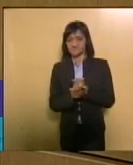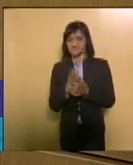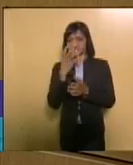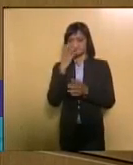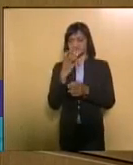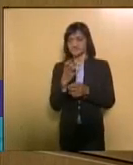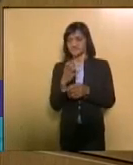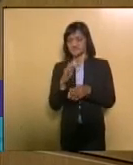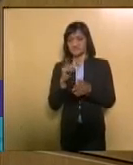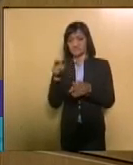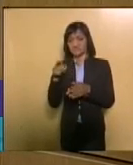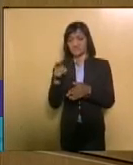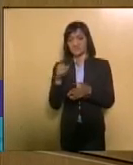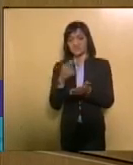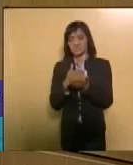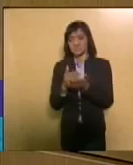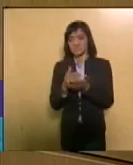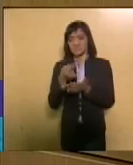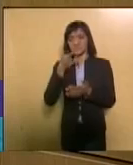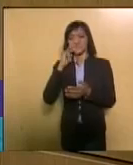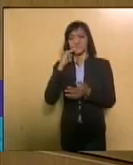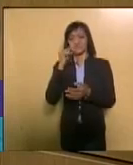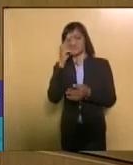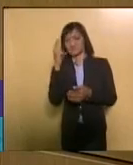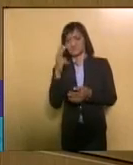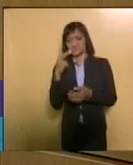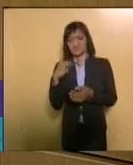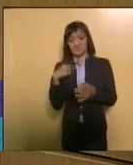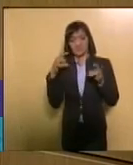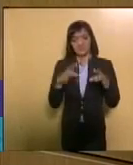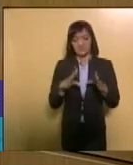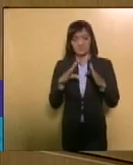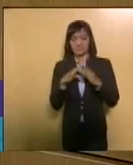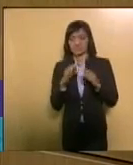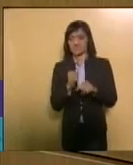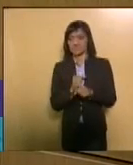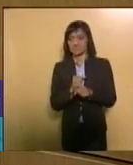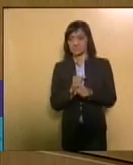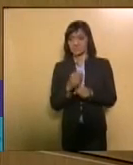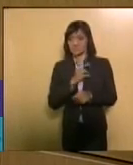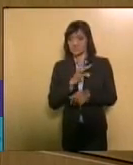alcatra e eu quero sair de casa eu com medo que ele